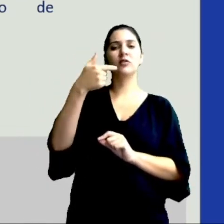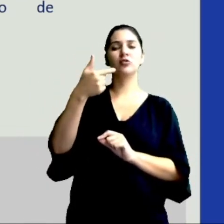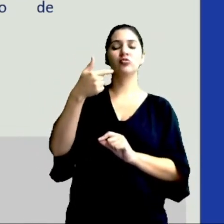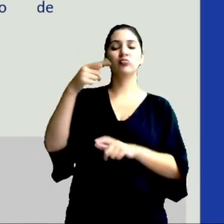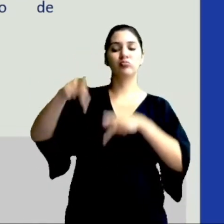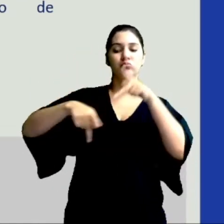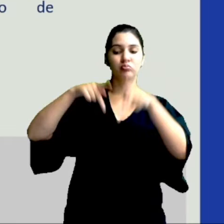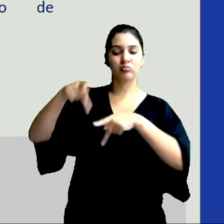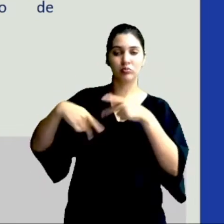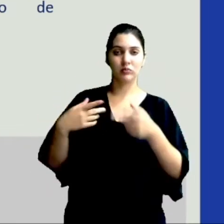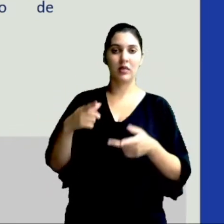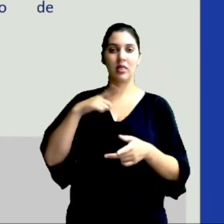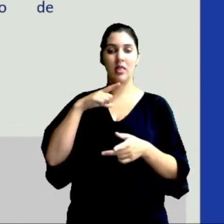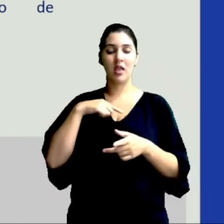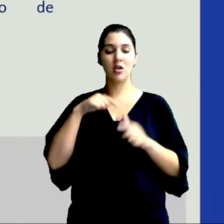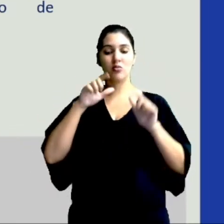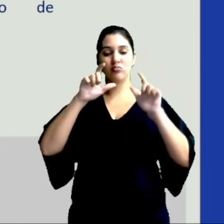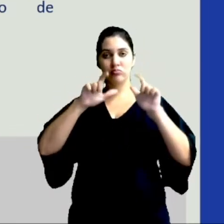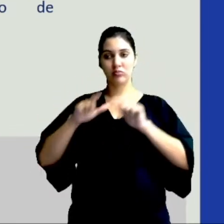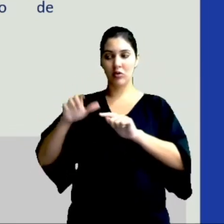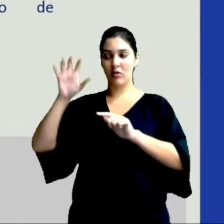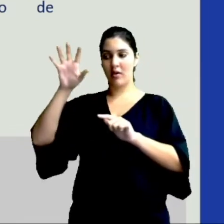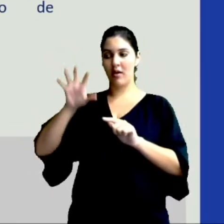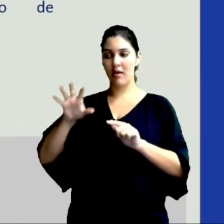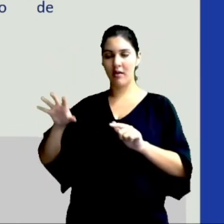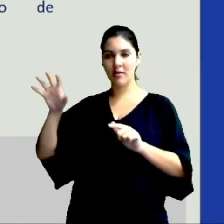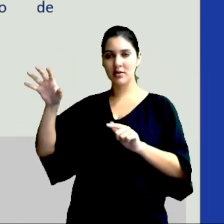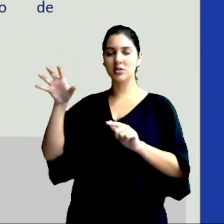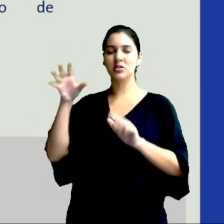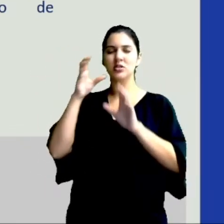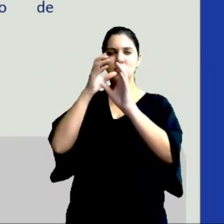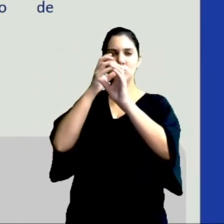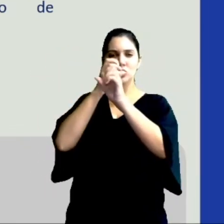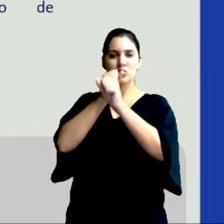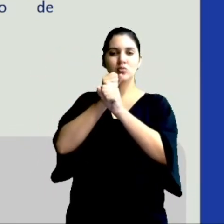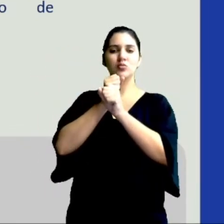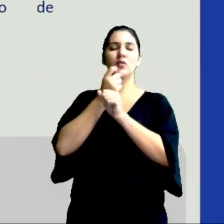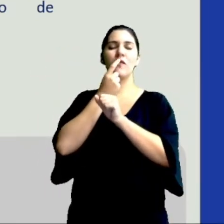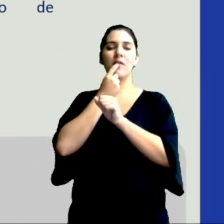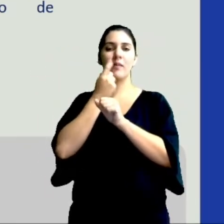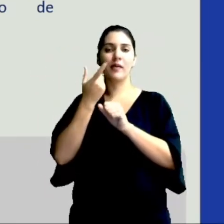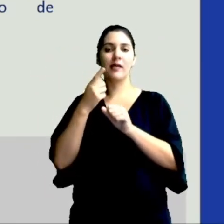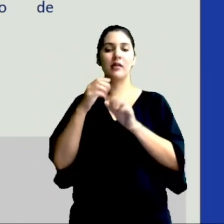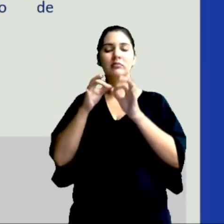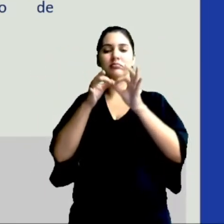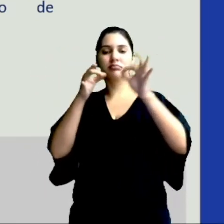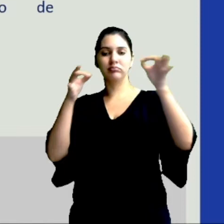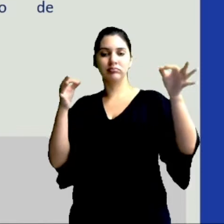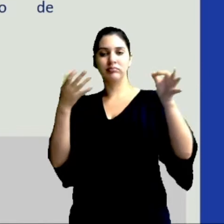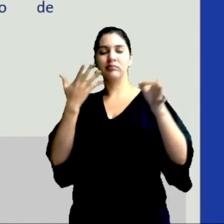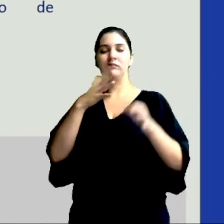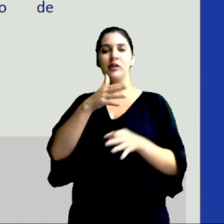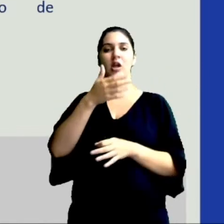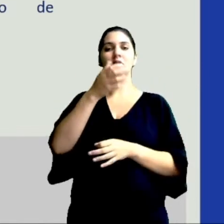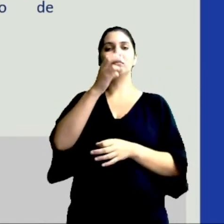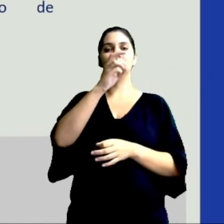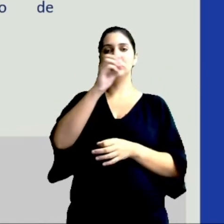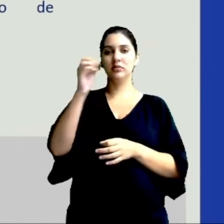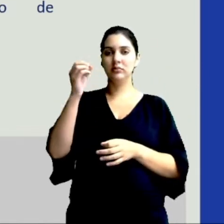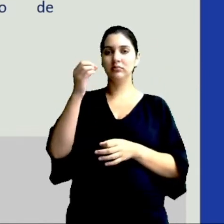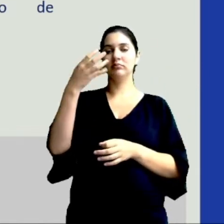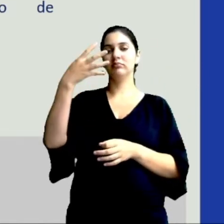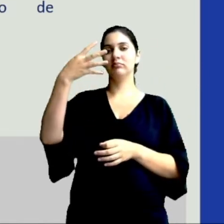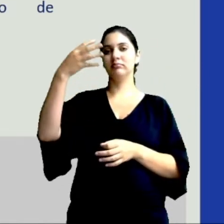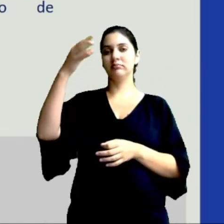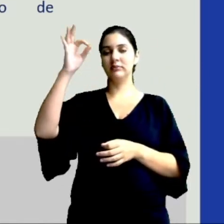temos aí aquelas áreas mais escuras, né, vermelhas mais escuras, né, habitantes por quilômetros quadrados, de 50 a